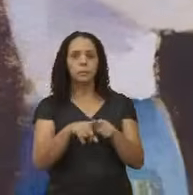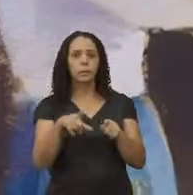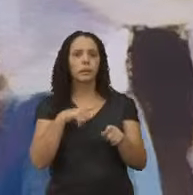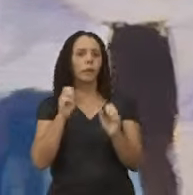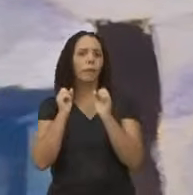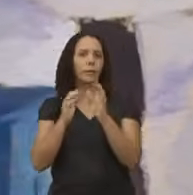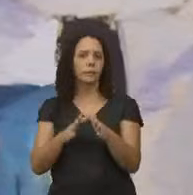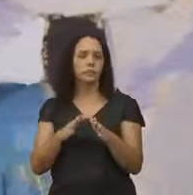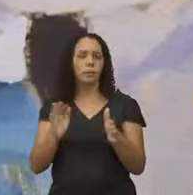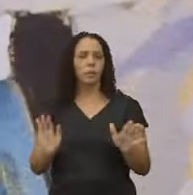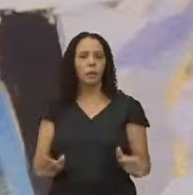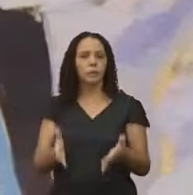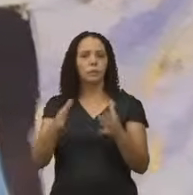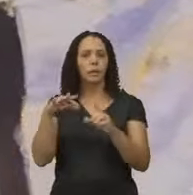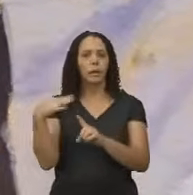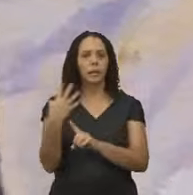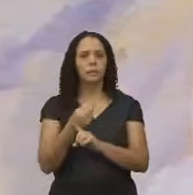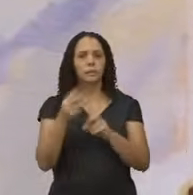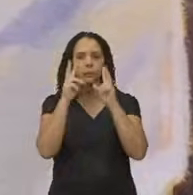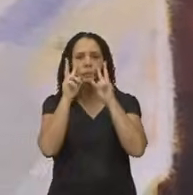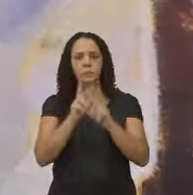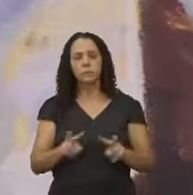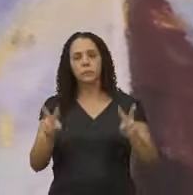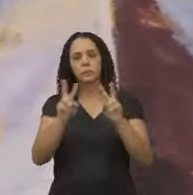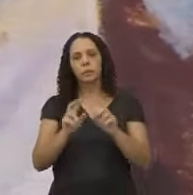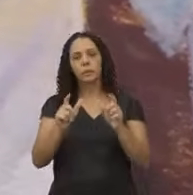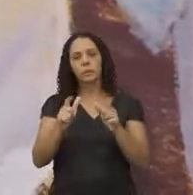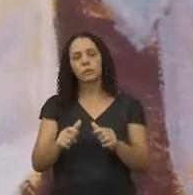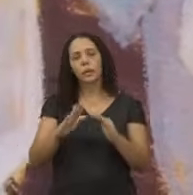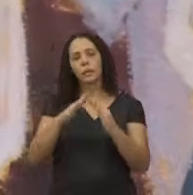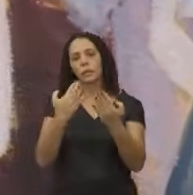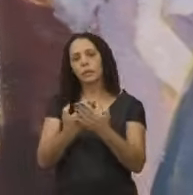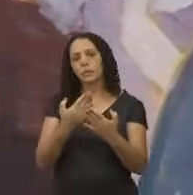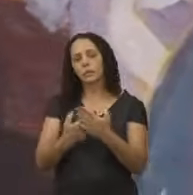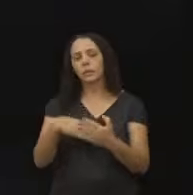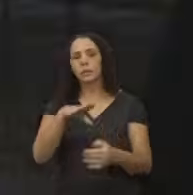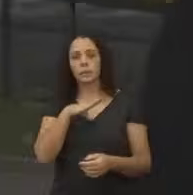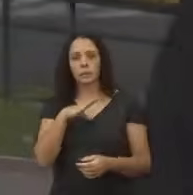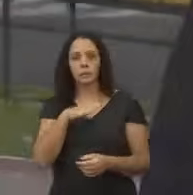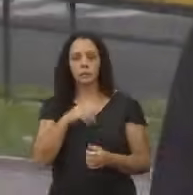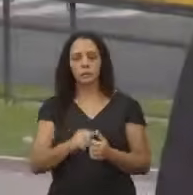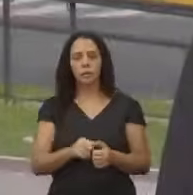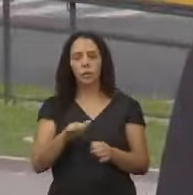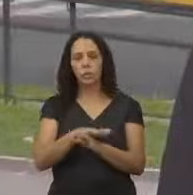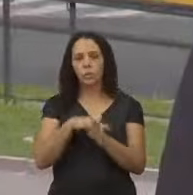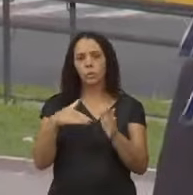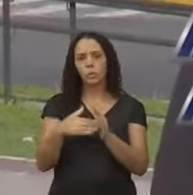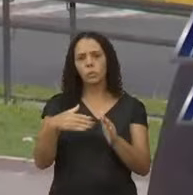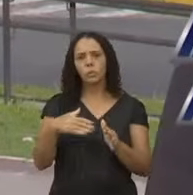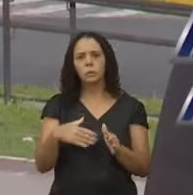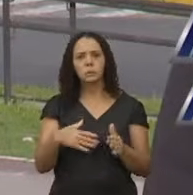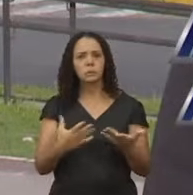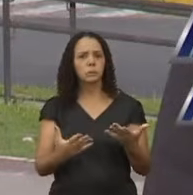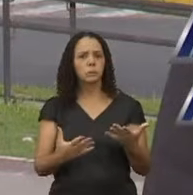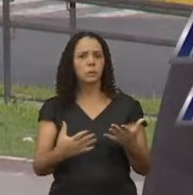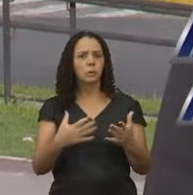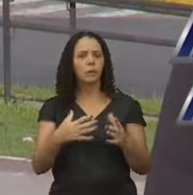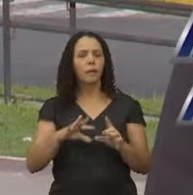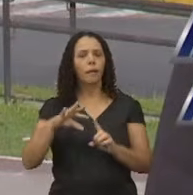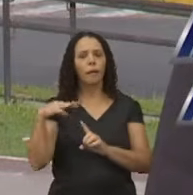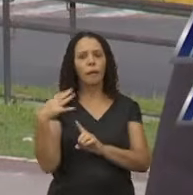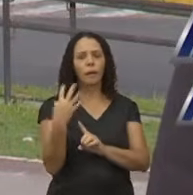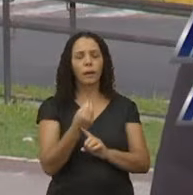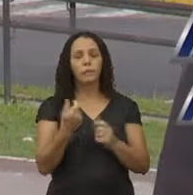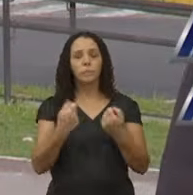ações para estimular as artes visuais no ambiente escolar da rede municipal. Todo tipo de arte ela tem que ser preservada e ela